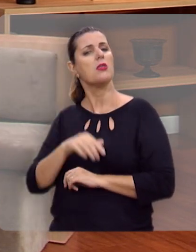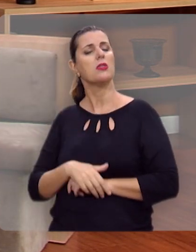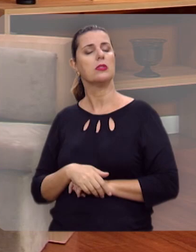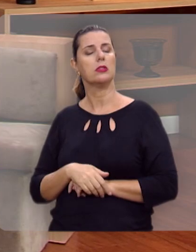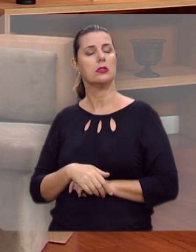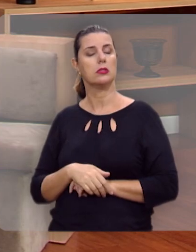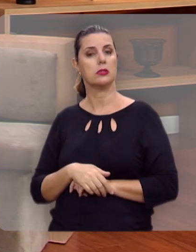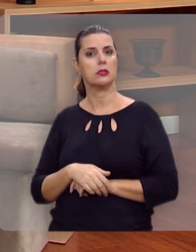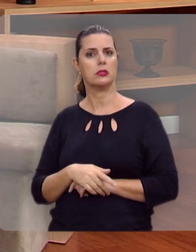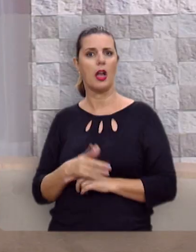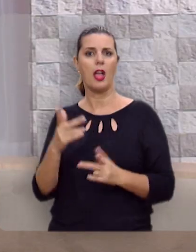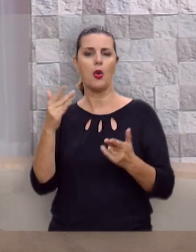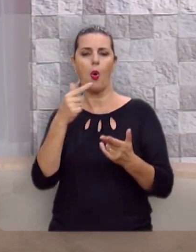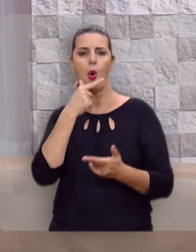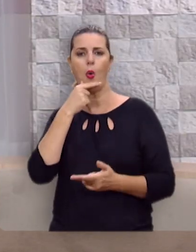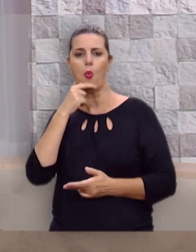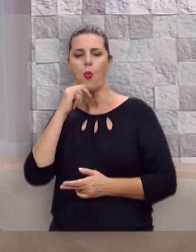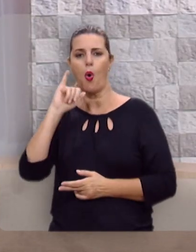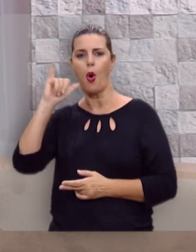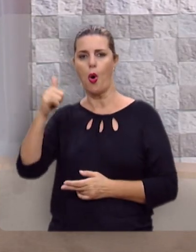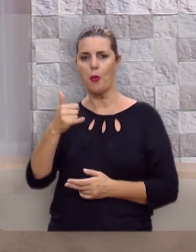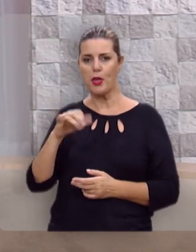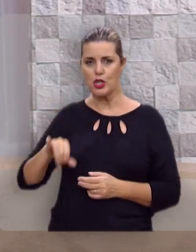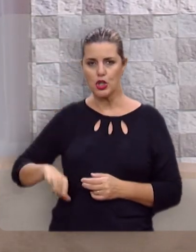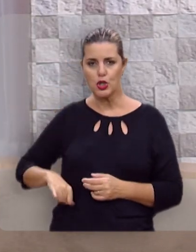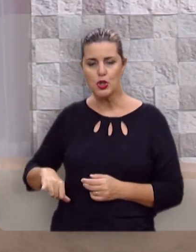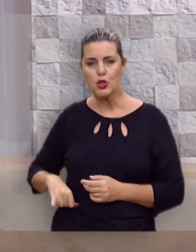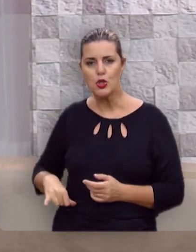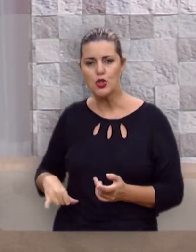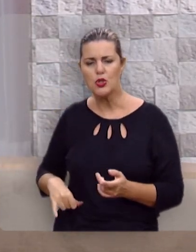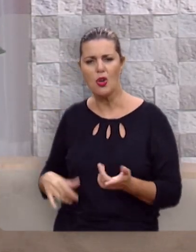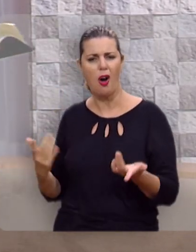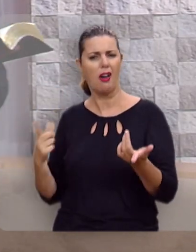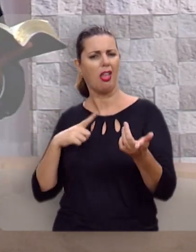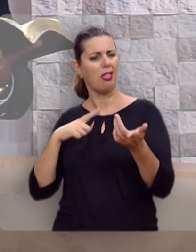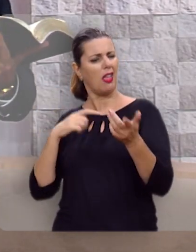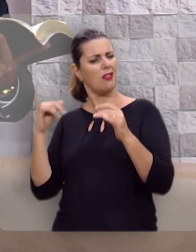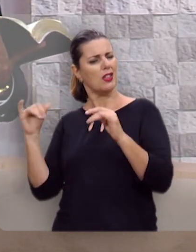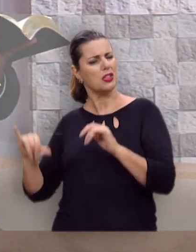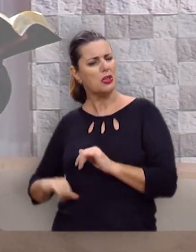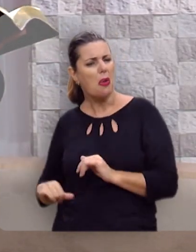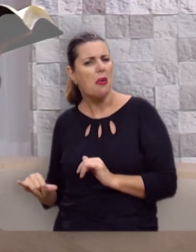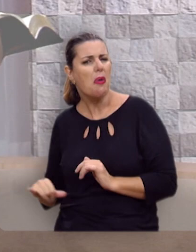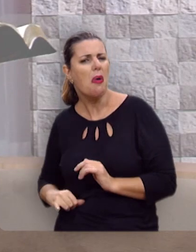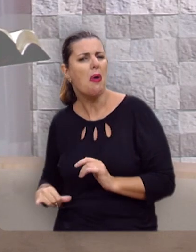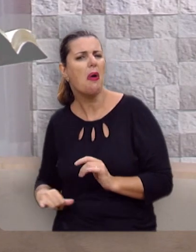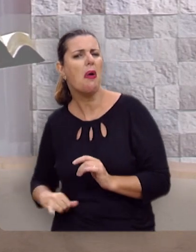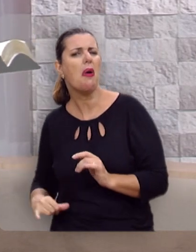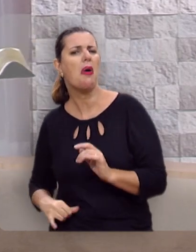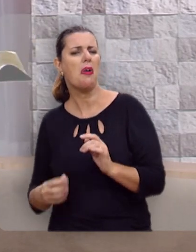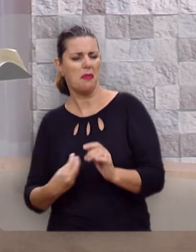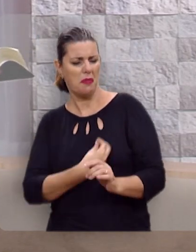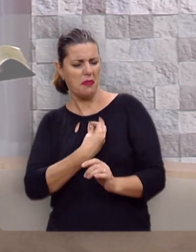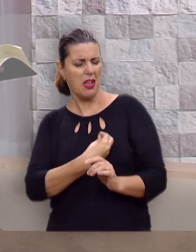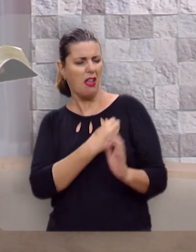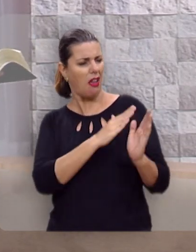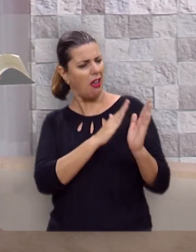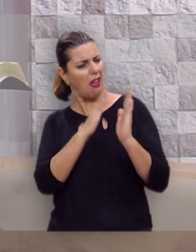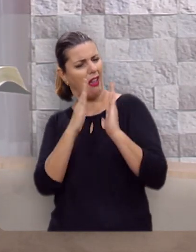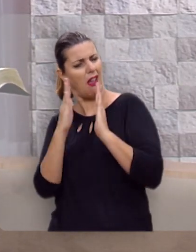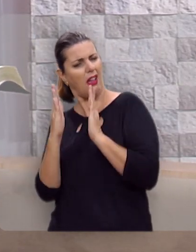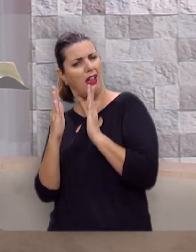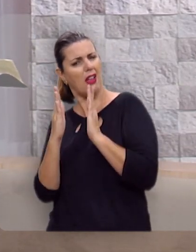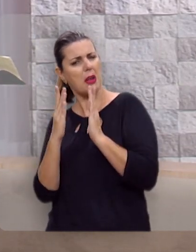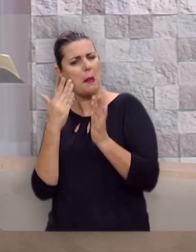Deus. Como o patriarca Jó, que foi golpeado de uma maneira dramática na